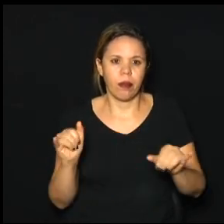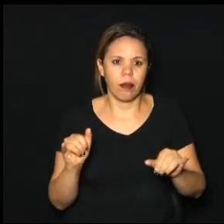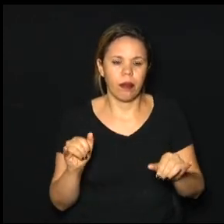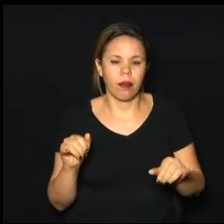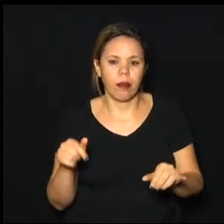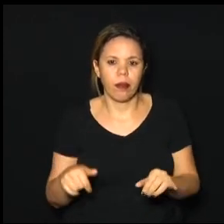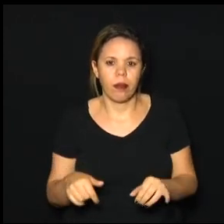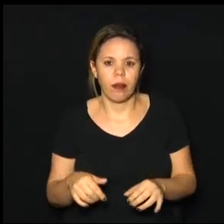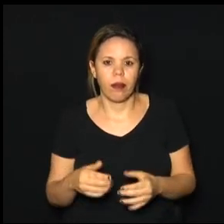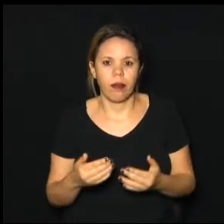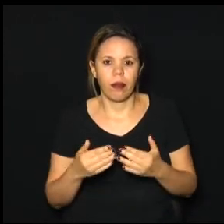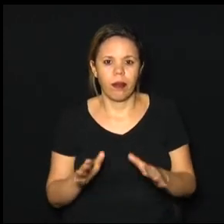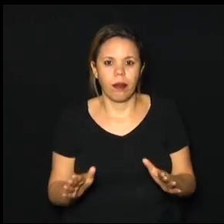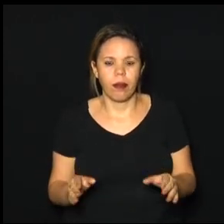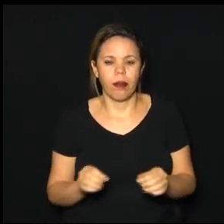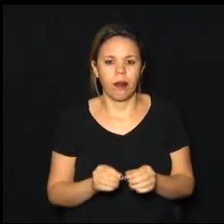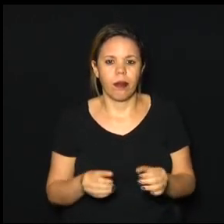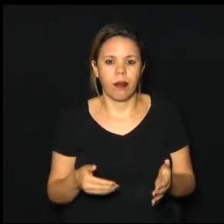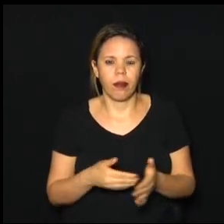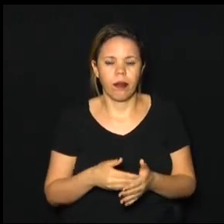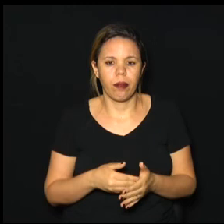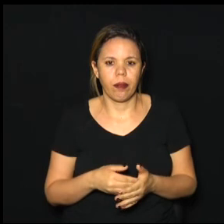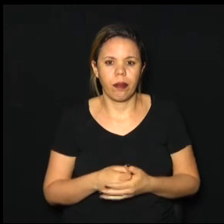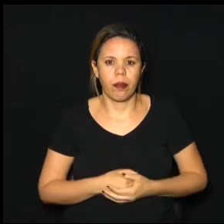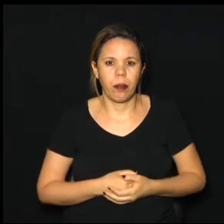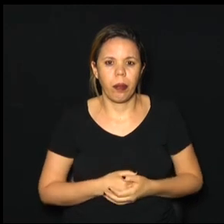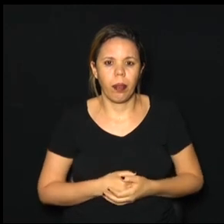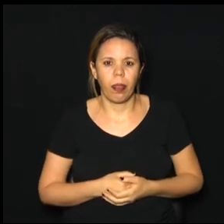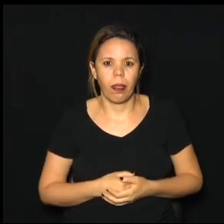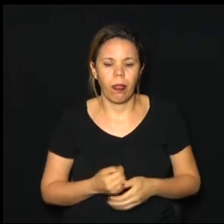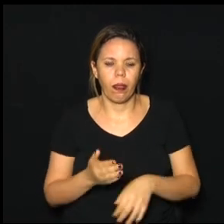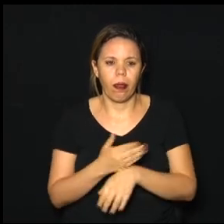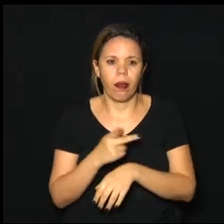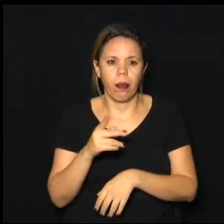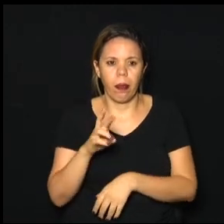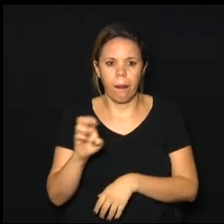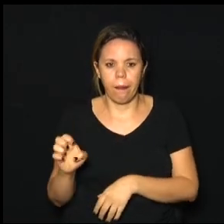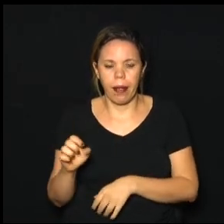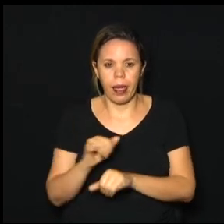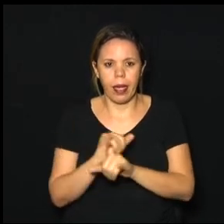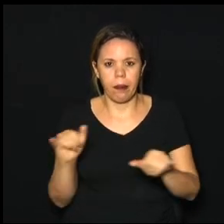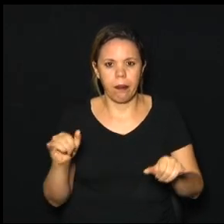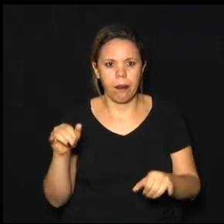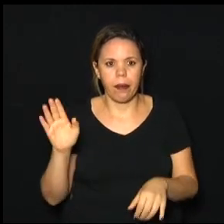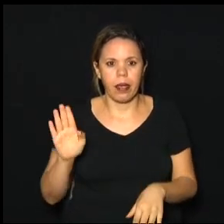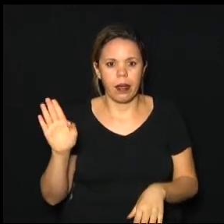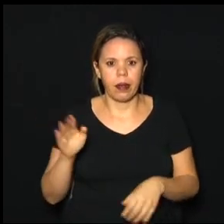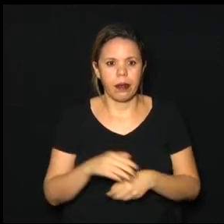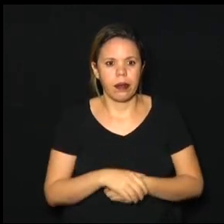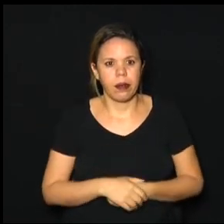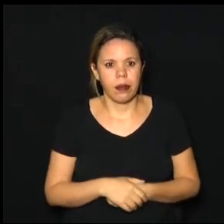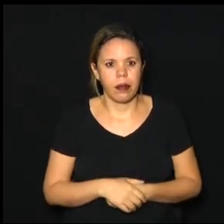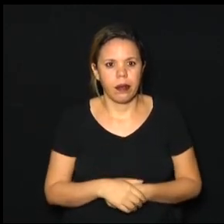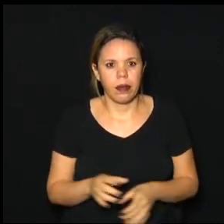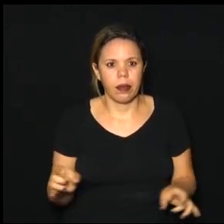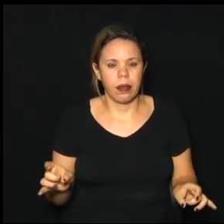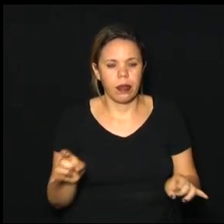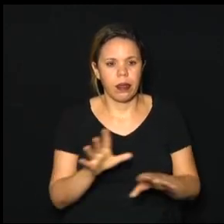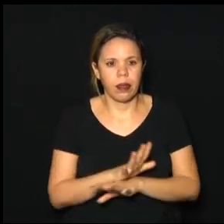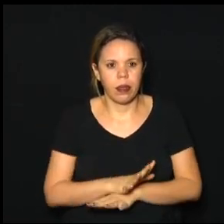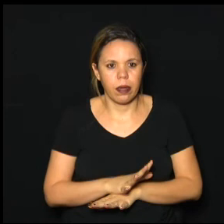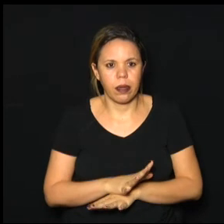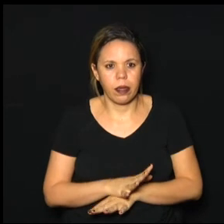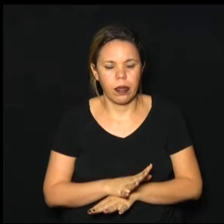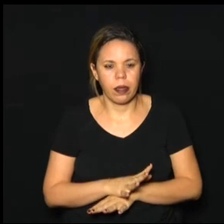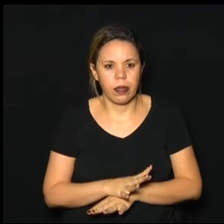eleitoral, abrindo a última fase, que é a fase de pré-campanha eleitoral. Então, veja, acabou